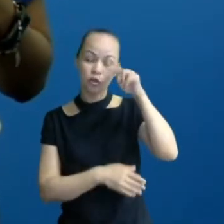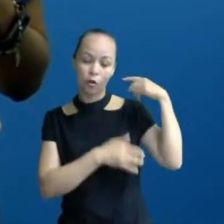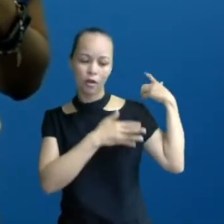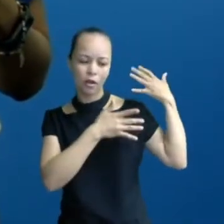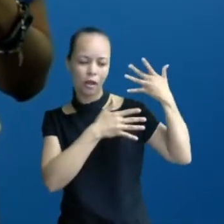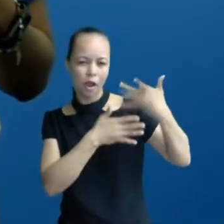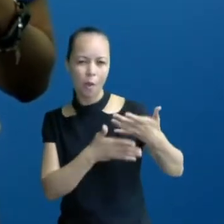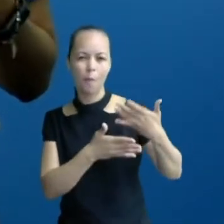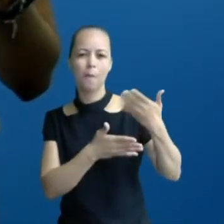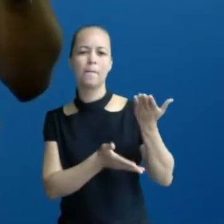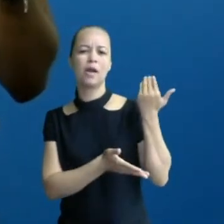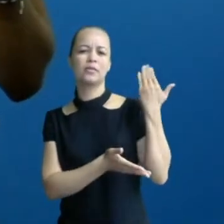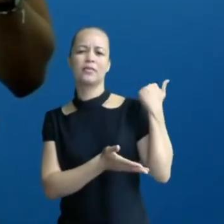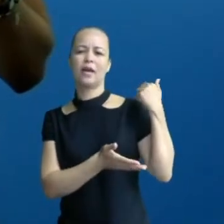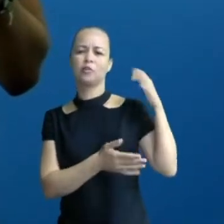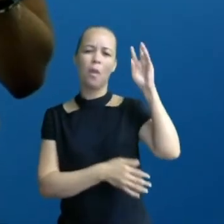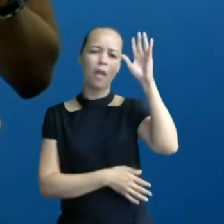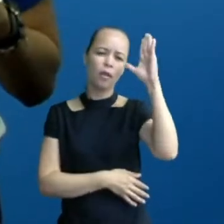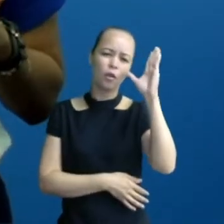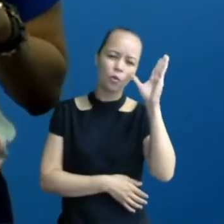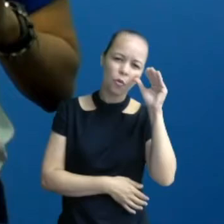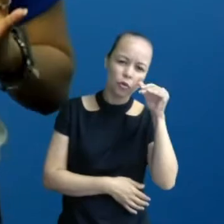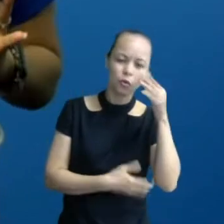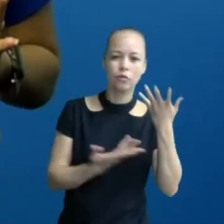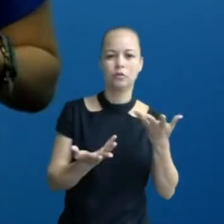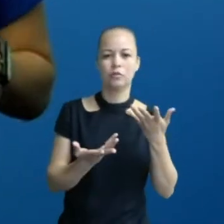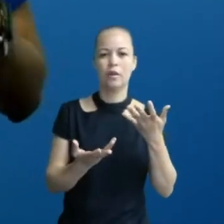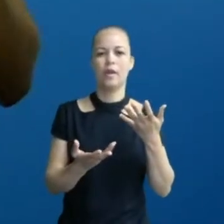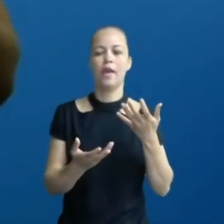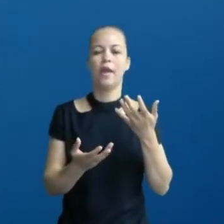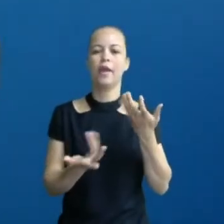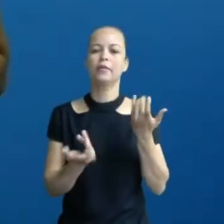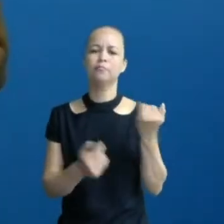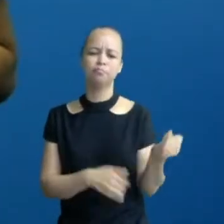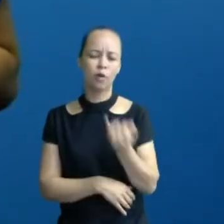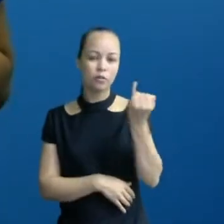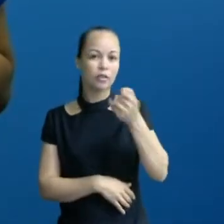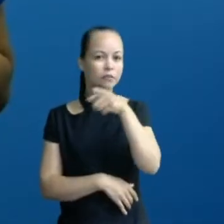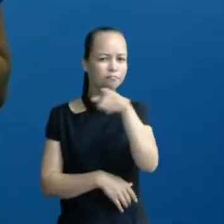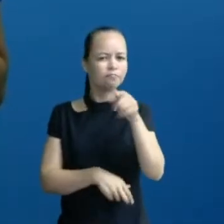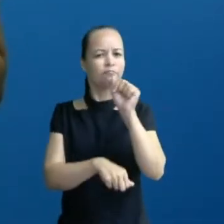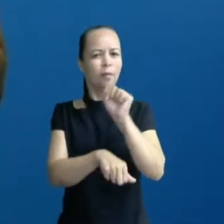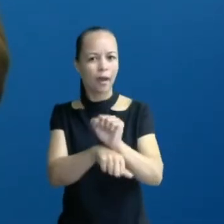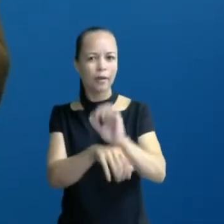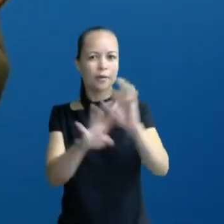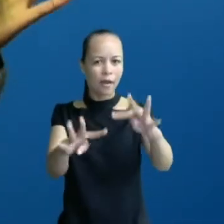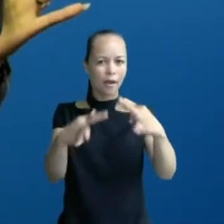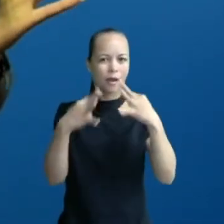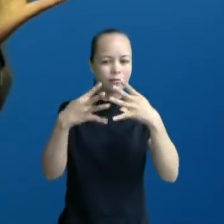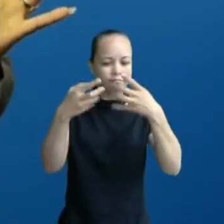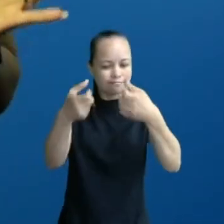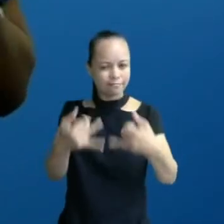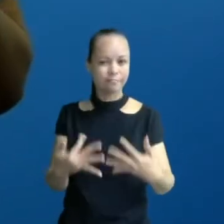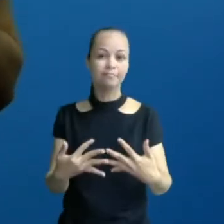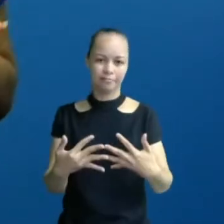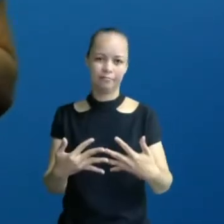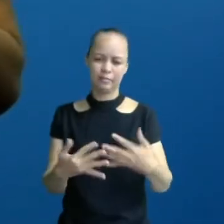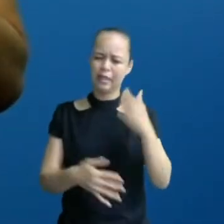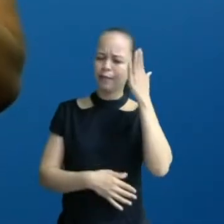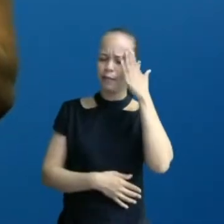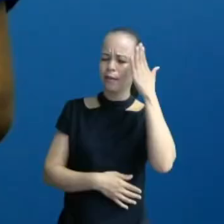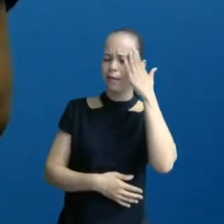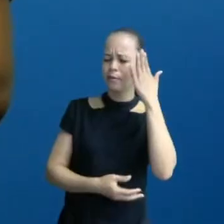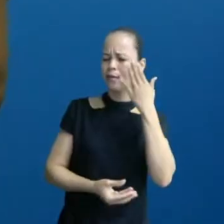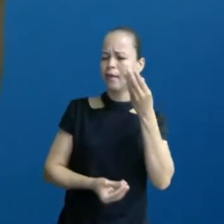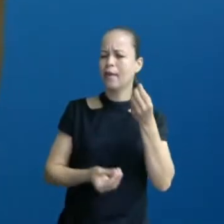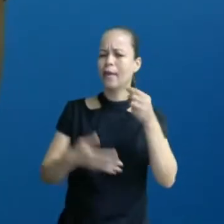bem curioso. E que é importante que você pare e preste atenção na minha explicação, para entender